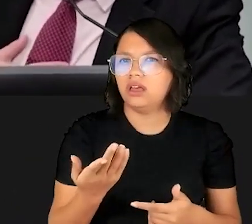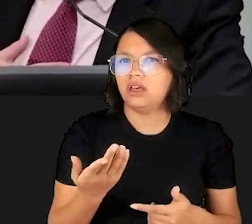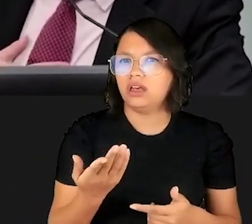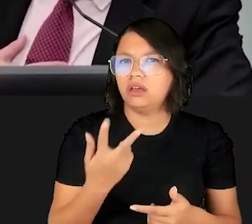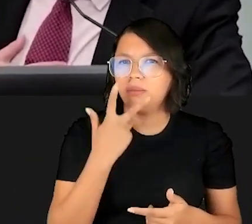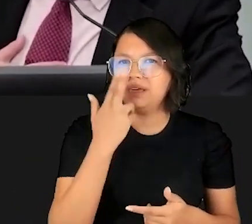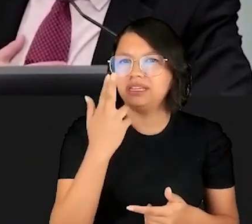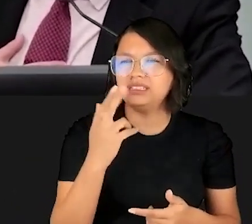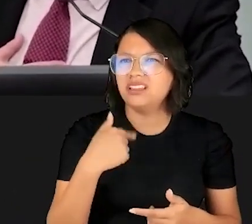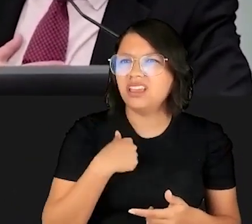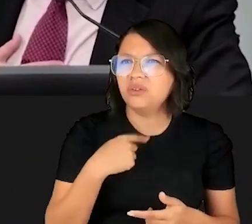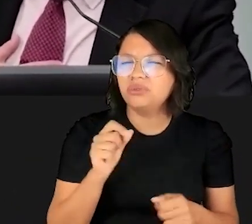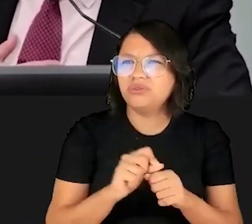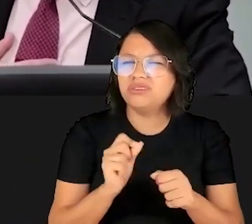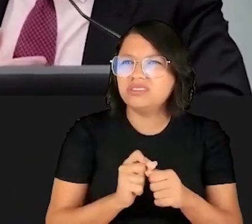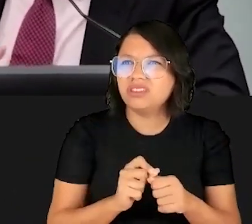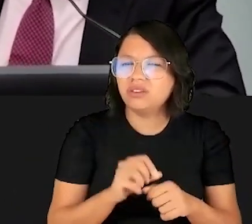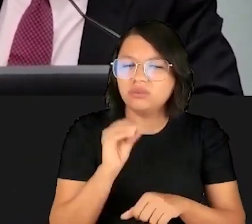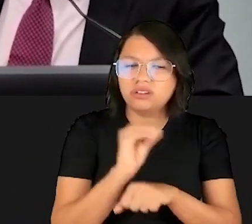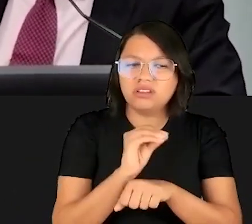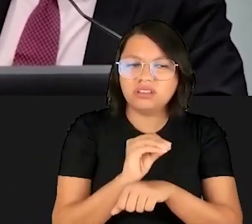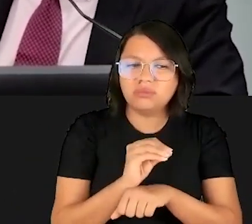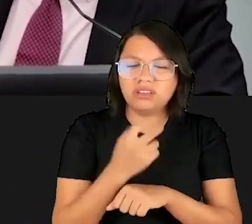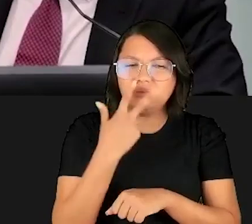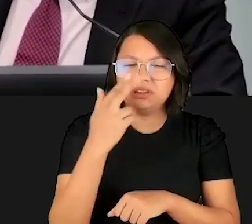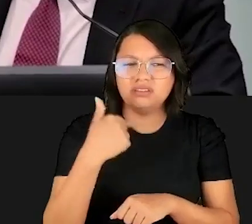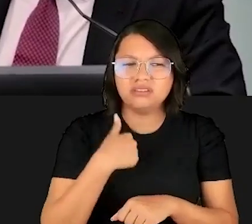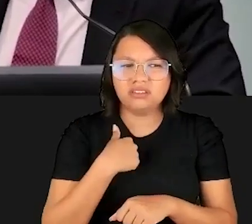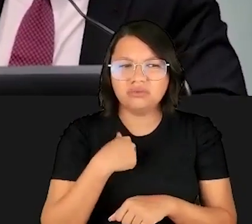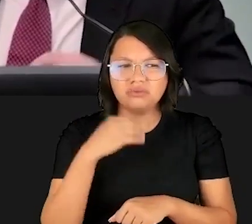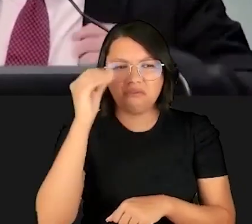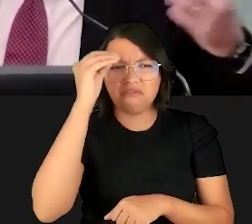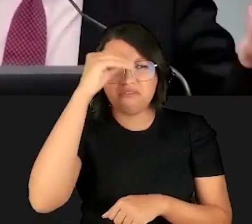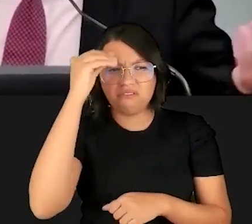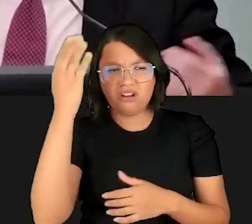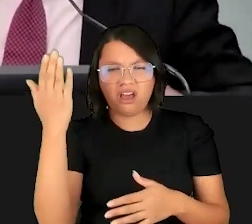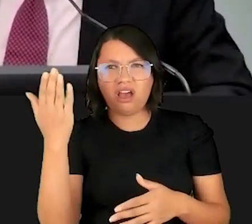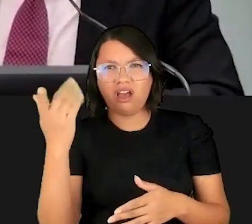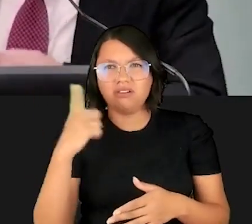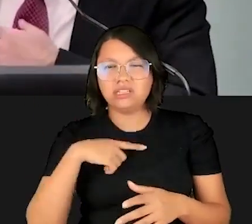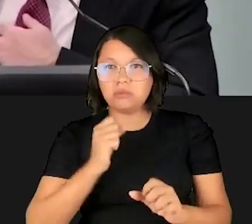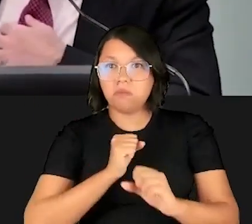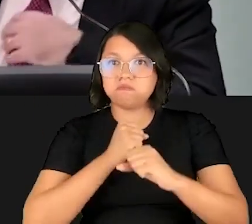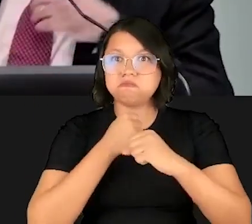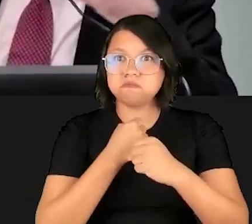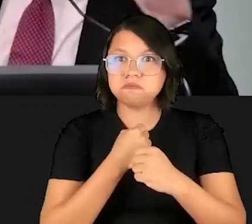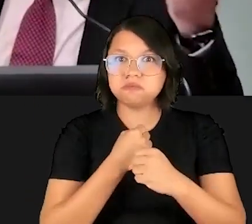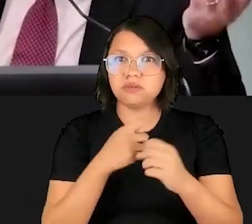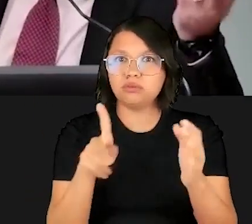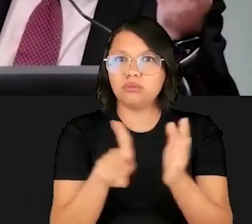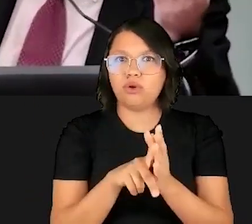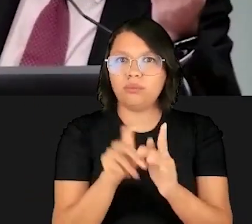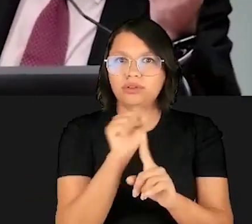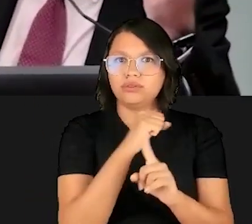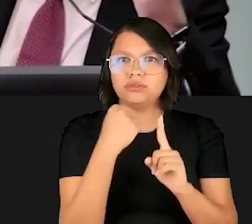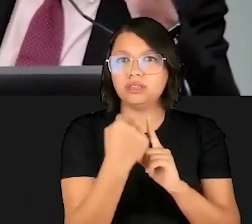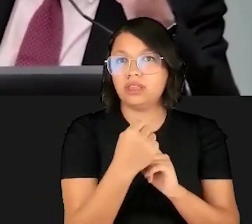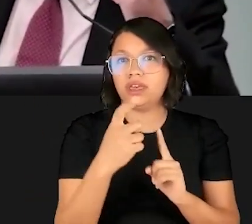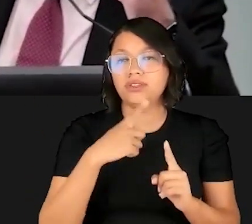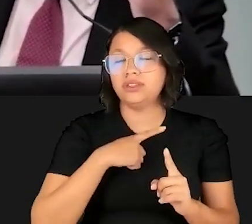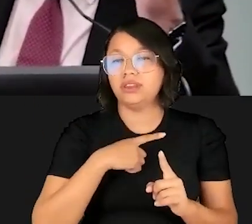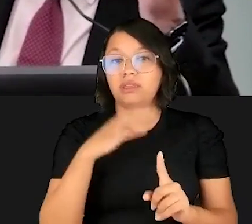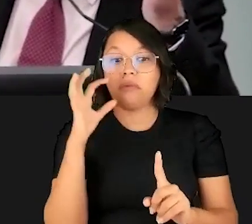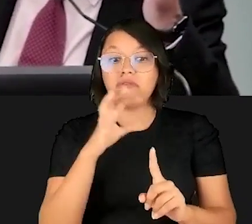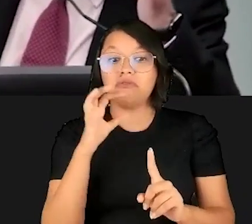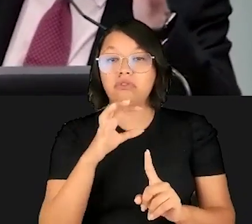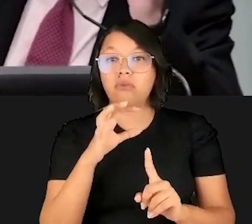sou covarde, né? Há uma pressão até da sociedade em relação a isso. Tem uma influência da imprensa, porque a